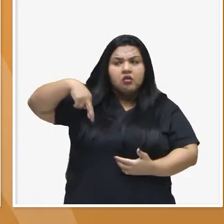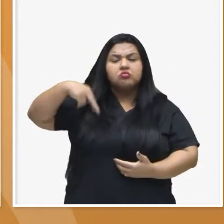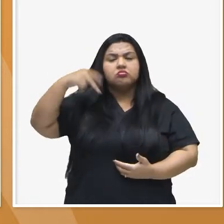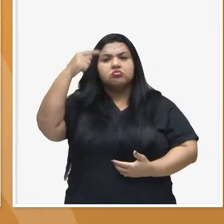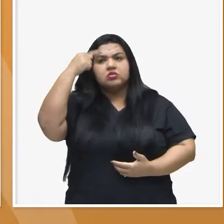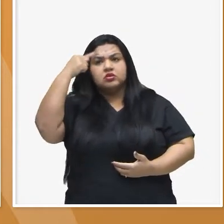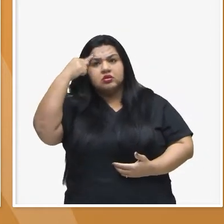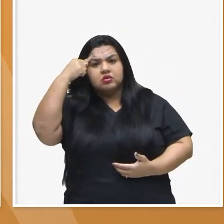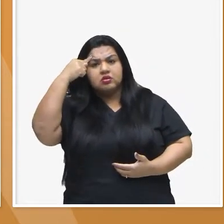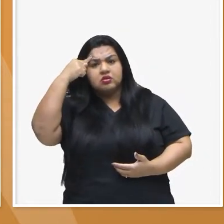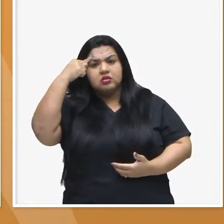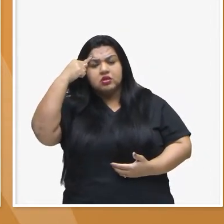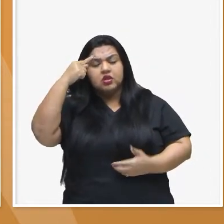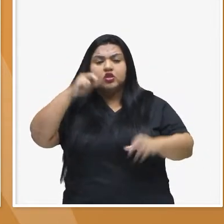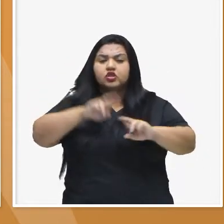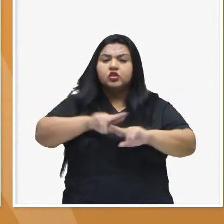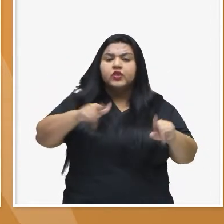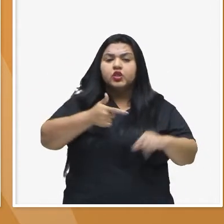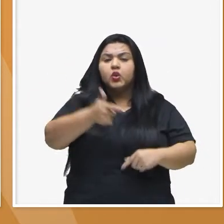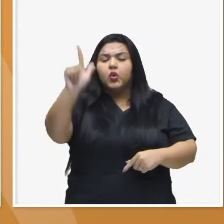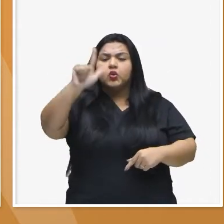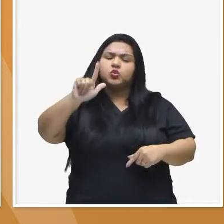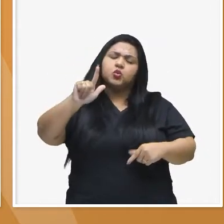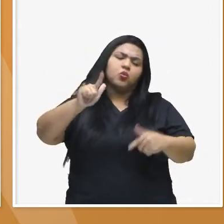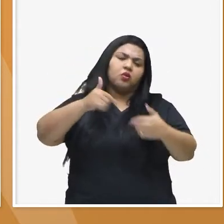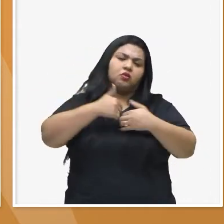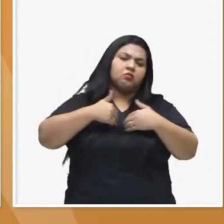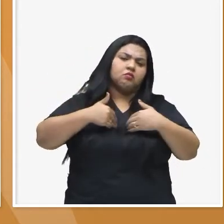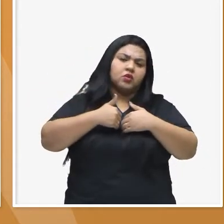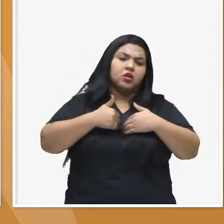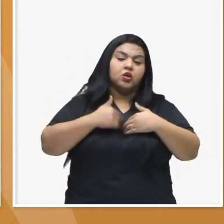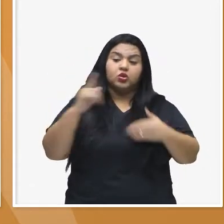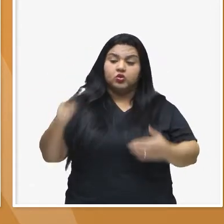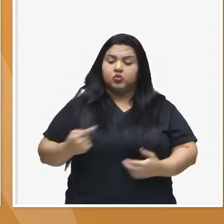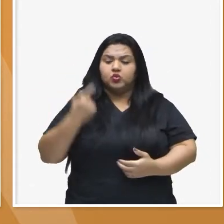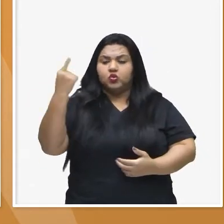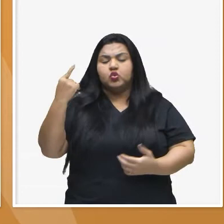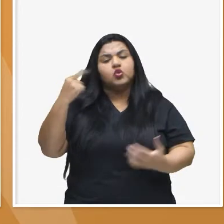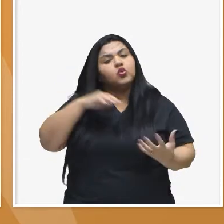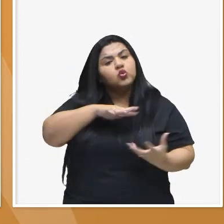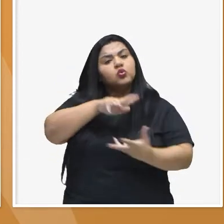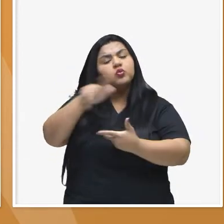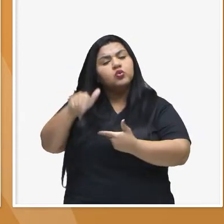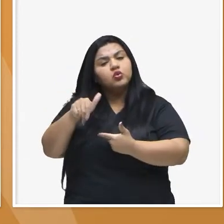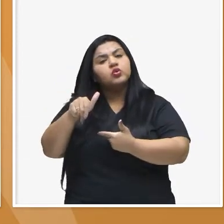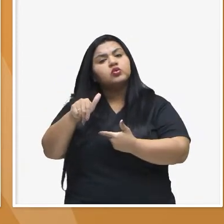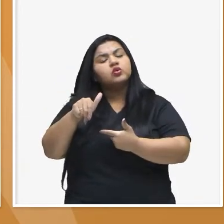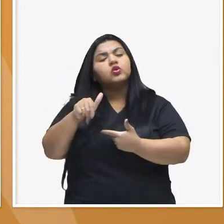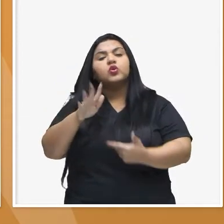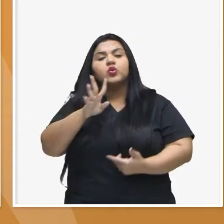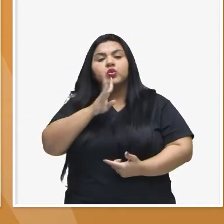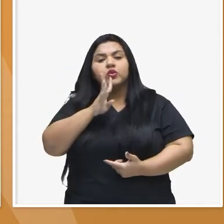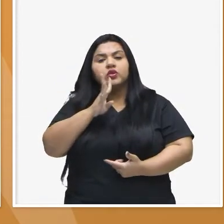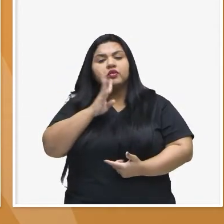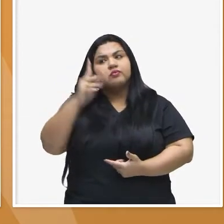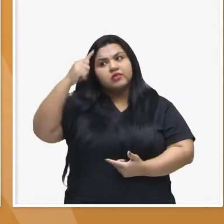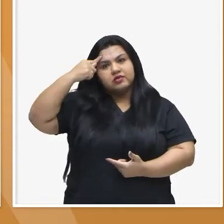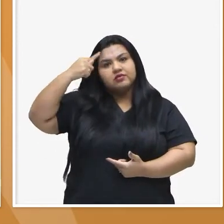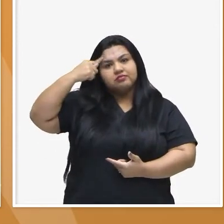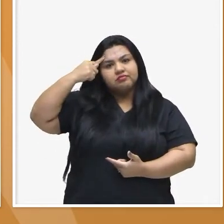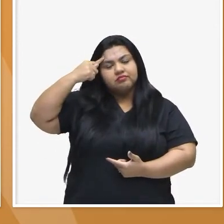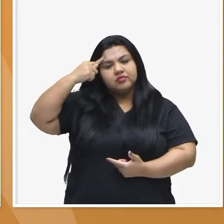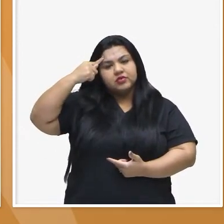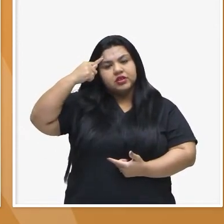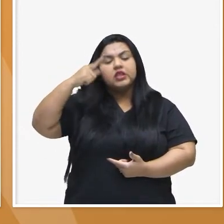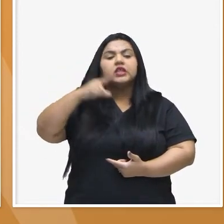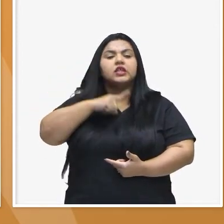pensam, diferente de qualquer outro animal, nós somos o único no mundo, na face da Terra, conhecido, que pensa, que tem